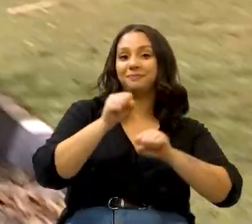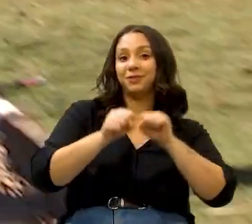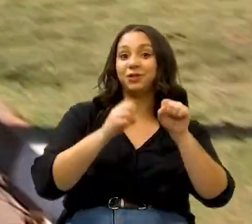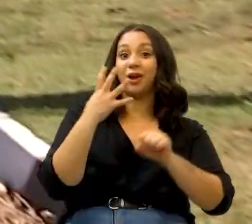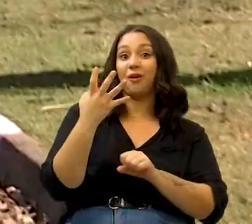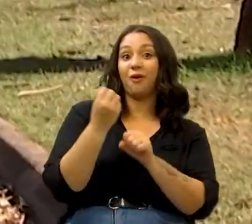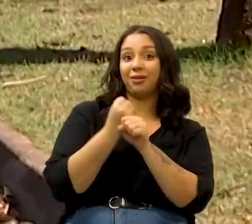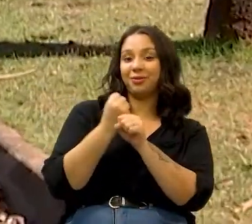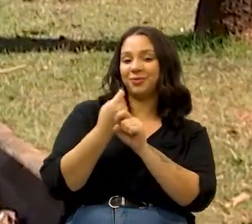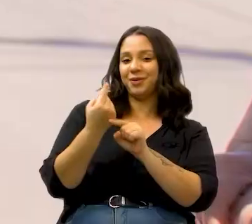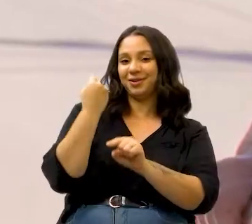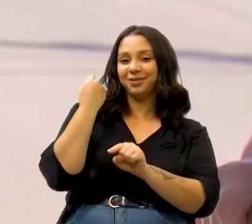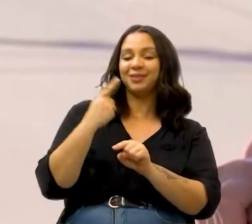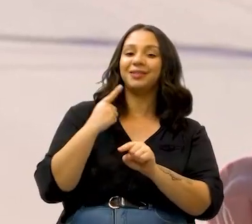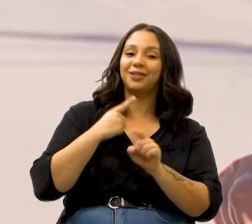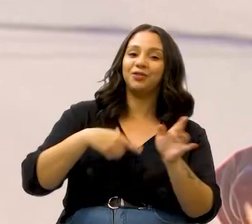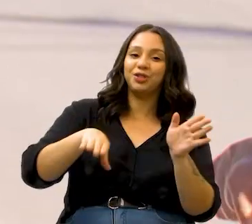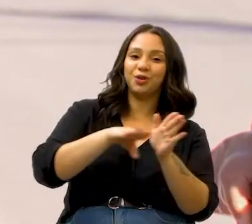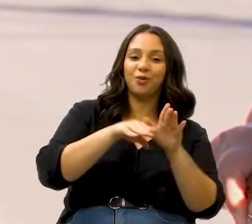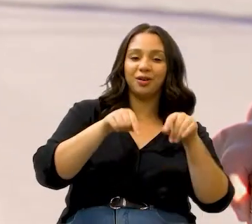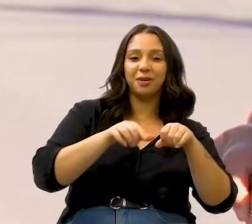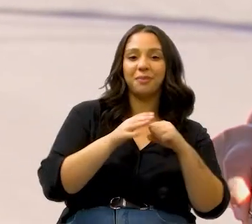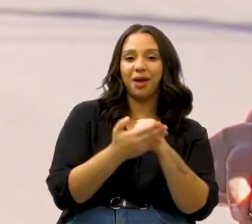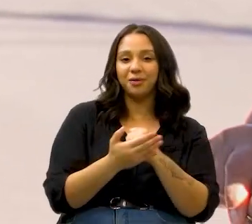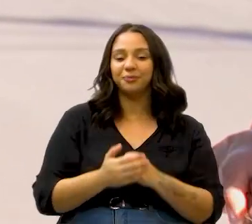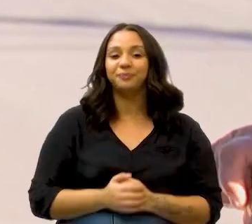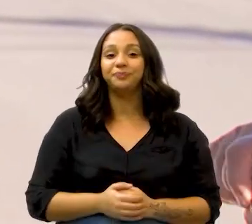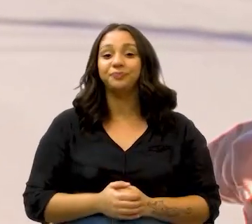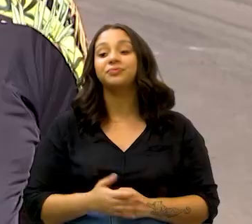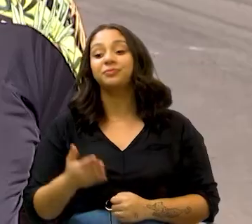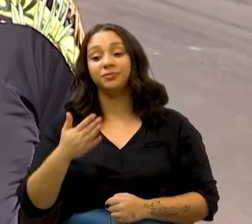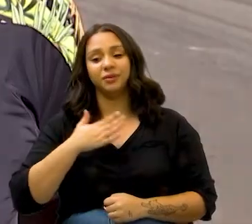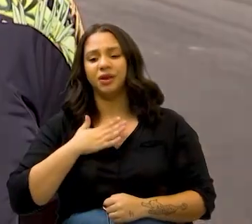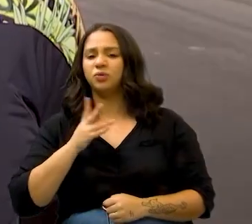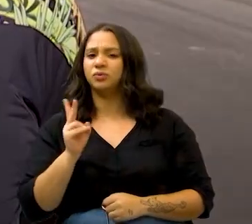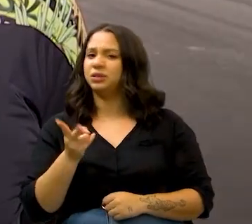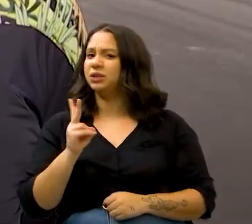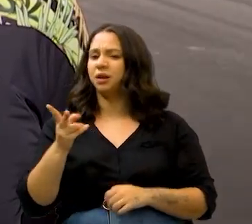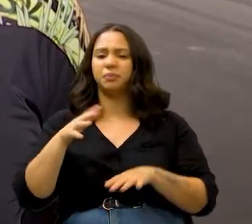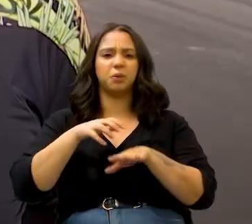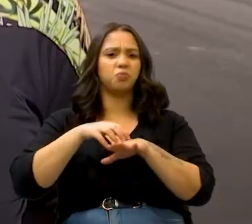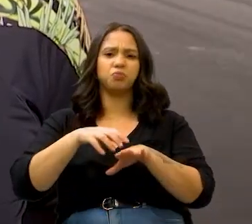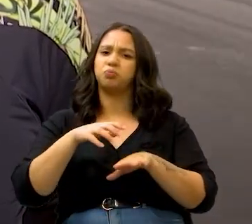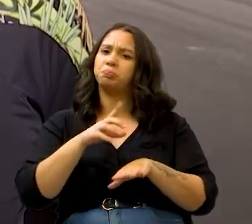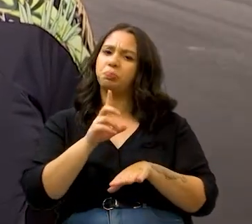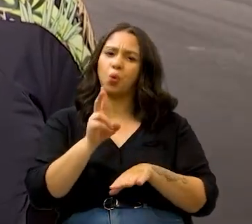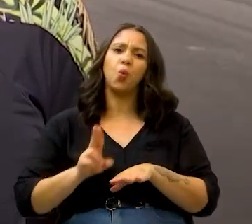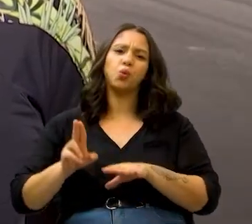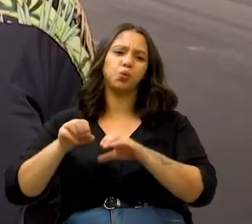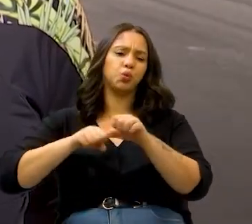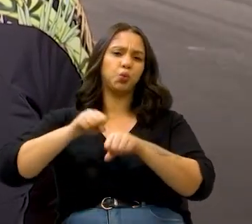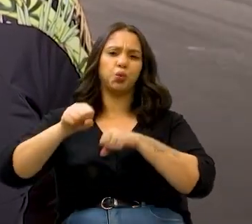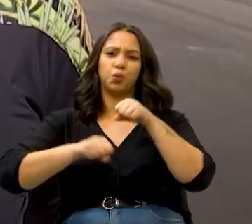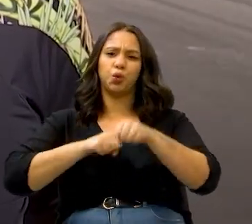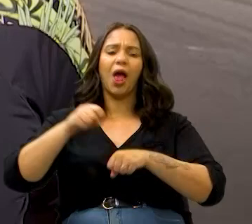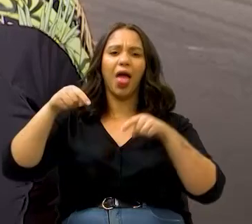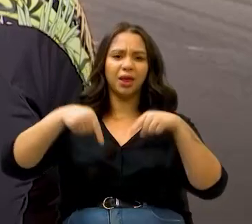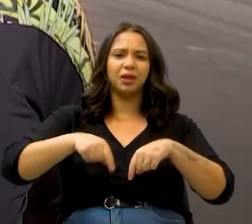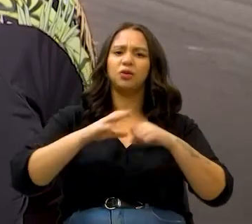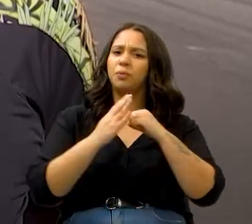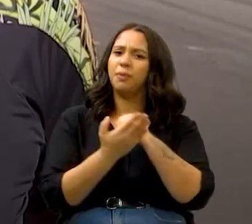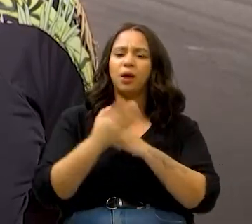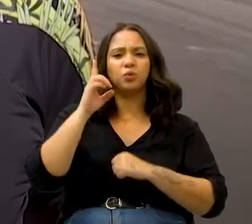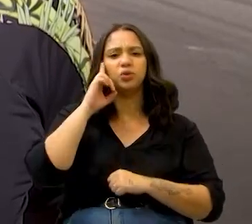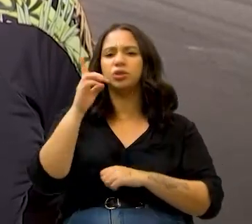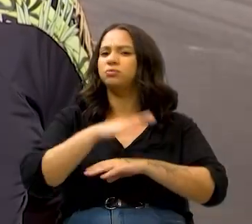como estilo de vida há quatro anos quando chegou ao distrito vai que hoje é meu transporte Praticamente em